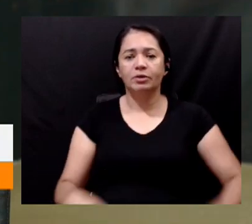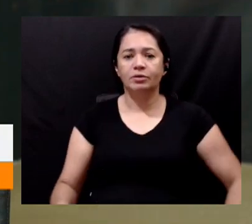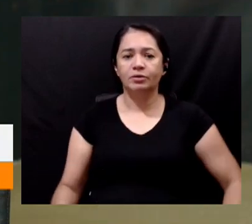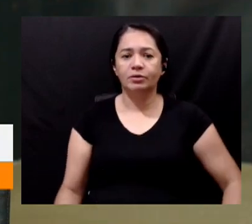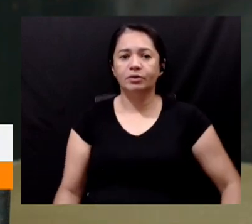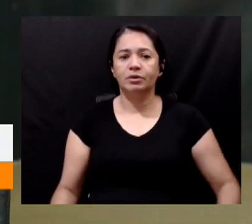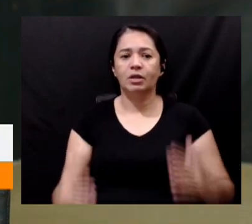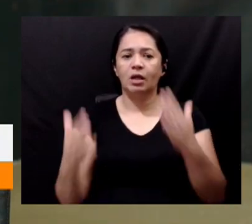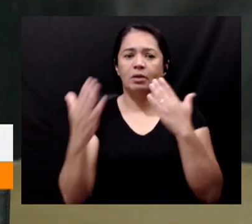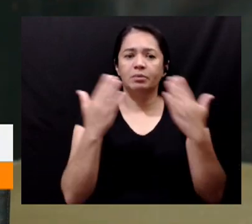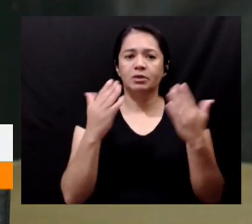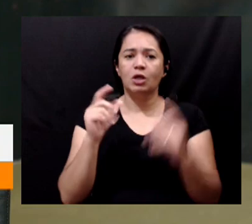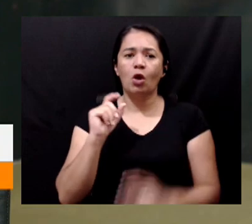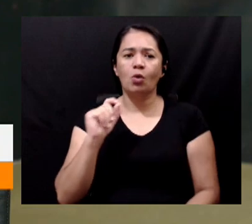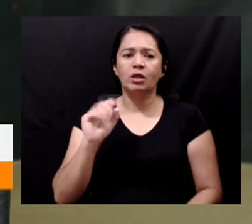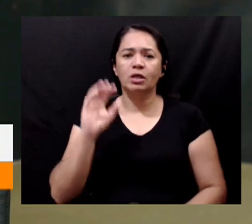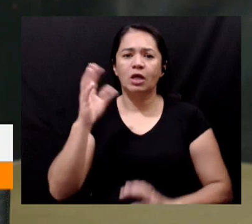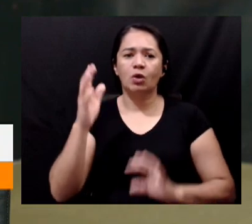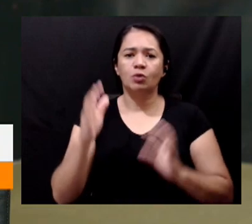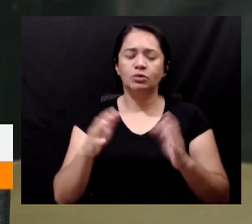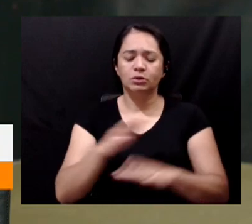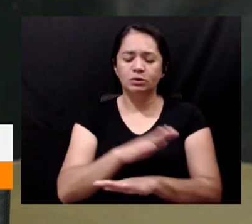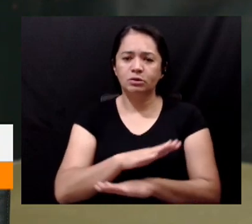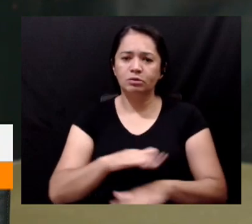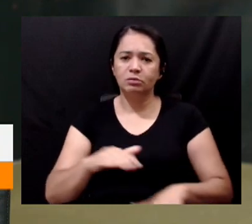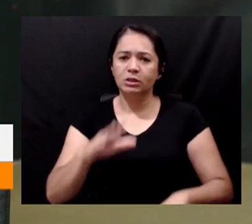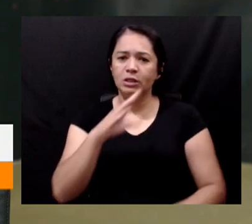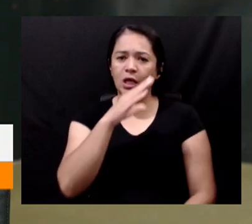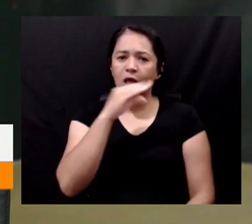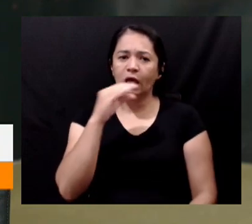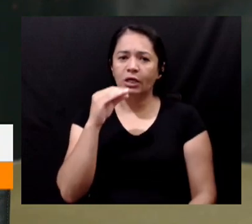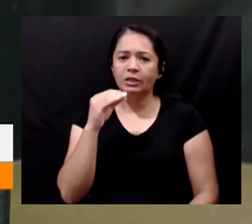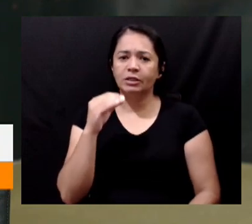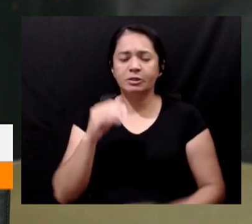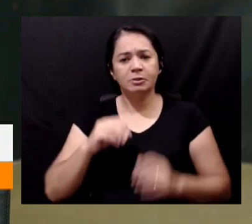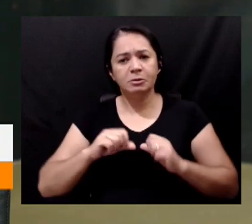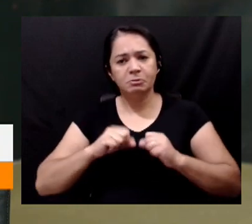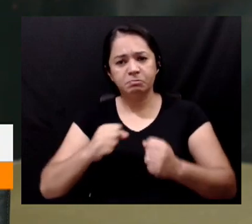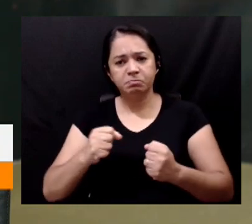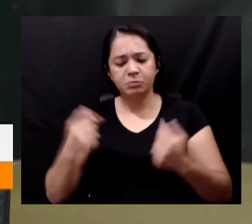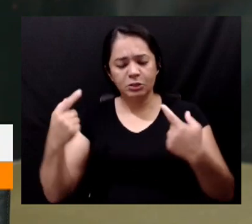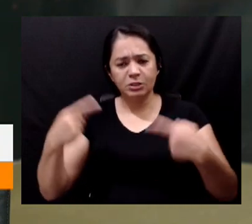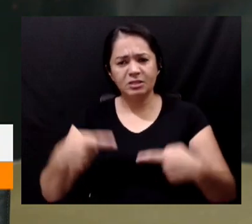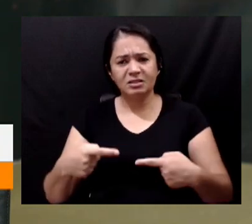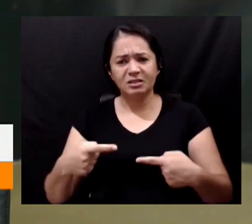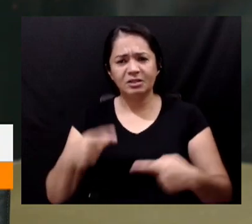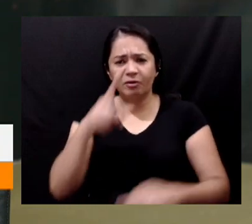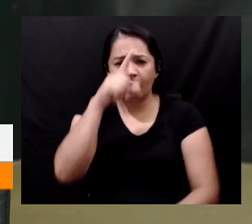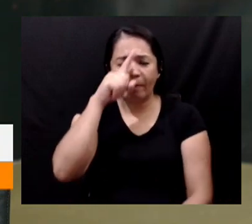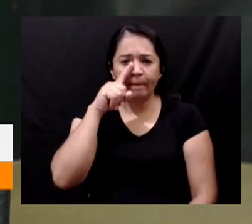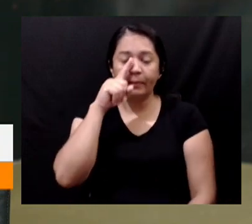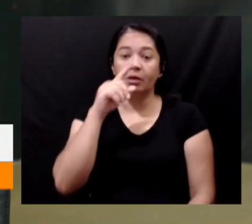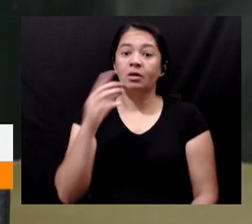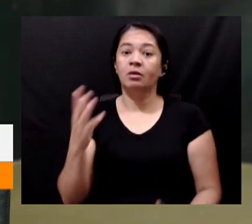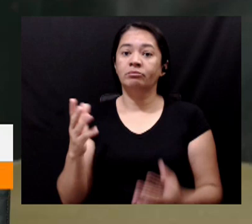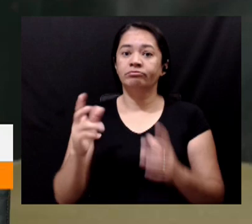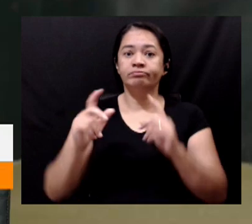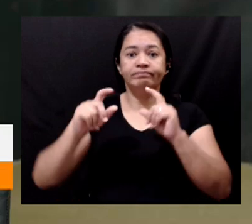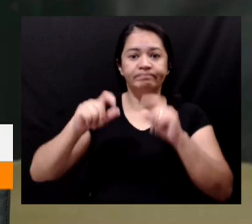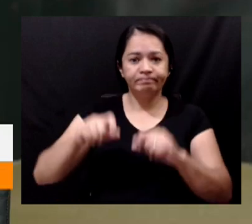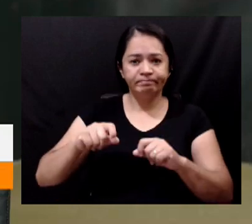que leva uma criança ou adolescente a se engajar nesses desafios perigosos? É possível dizer que esses desafios